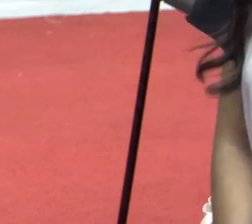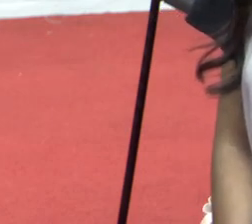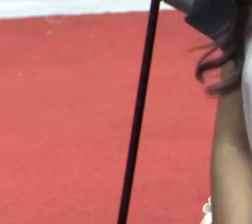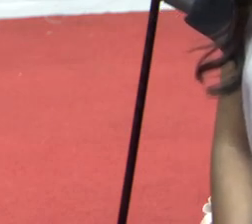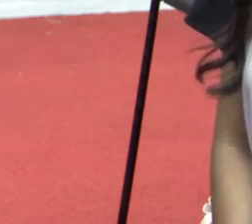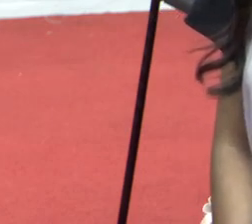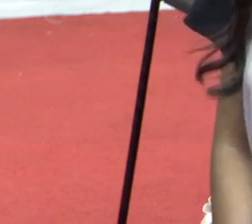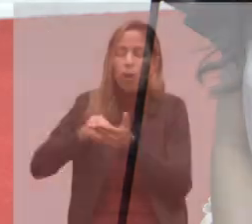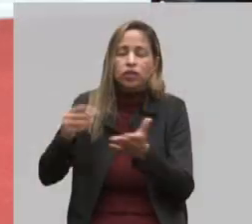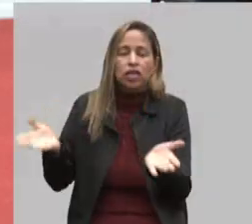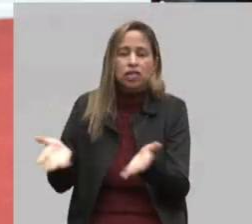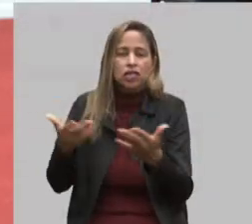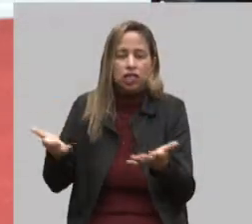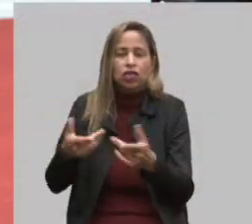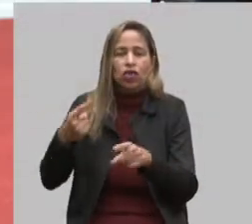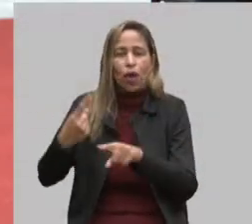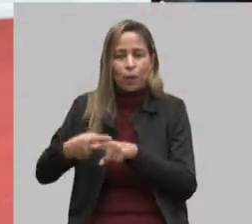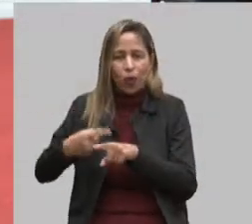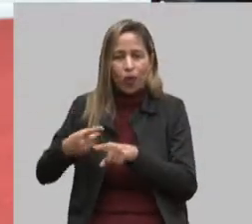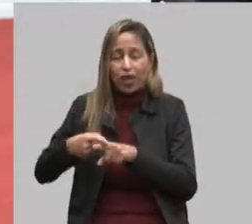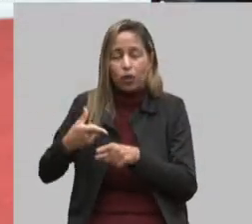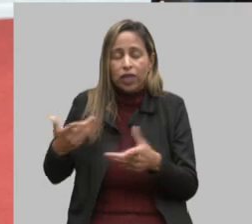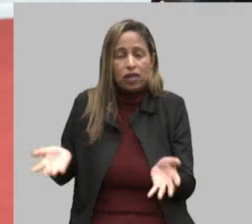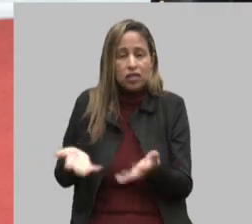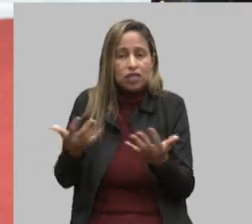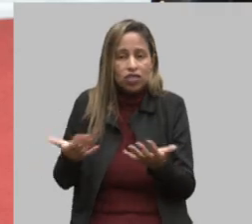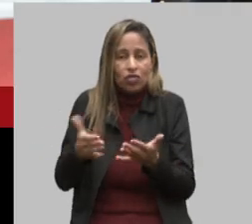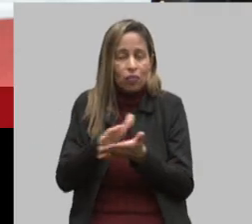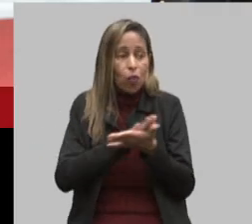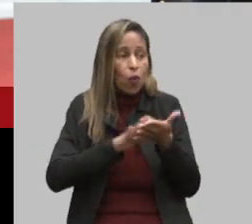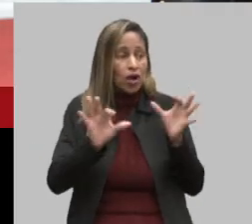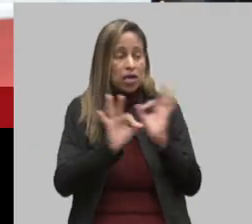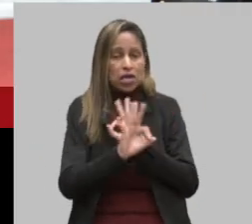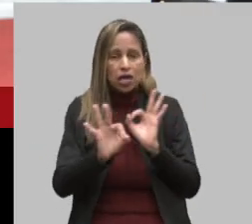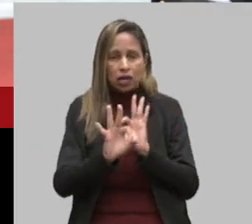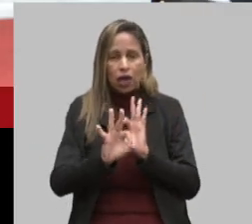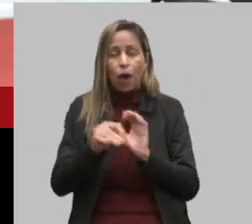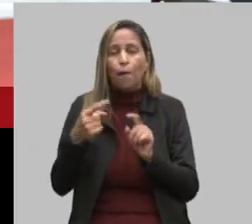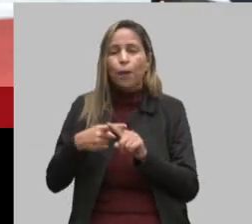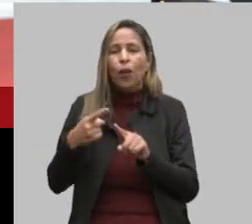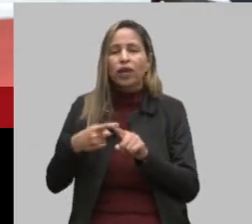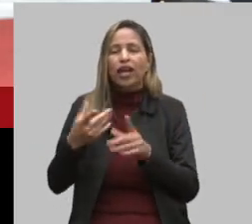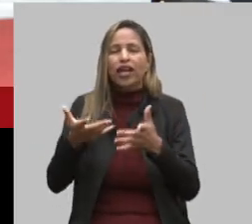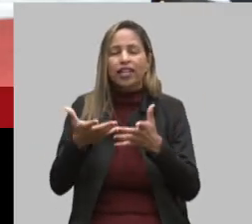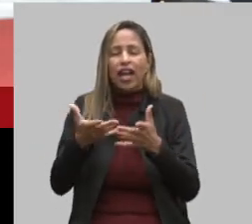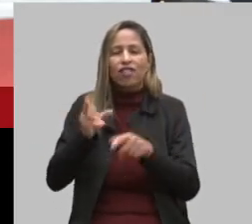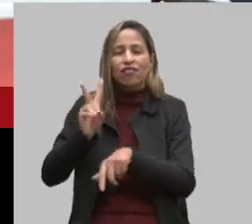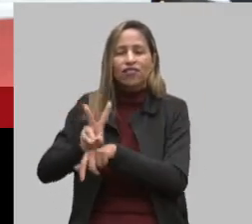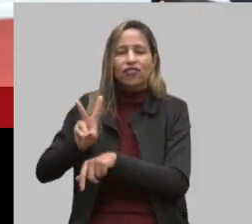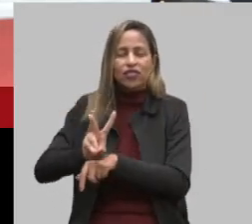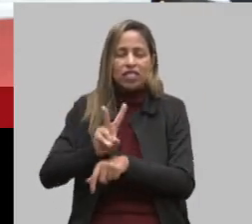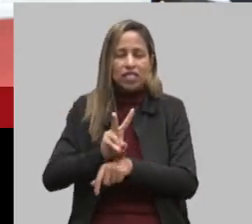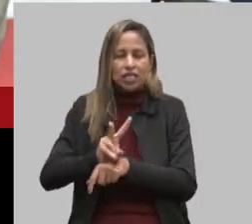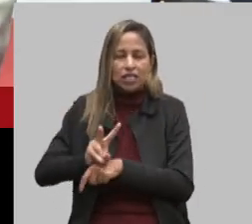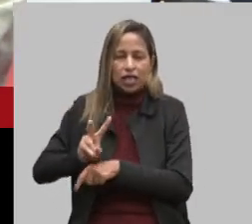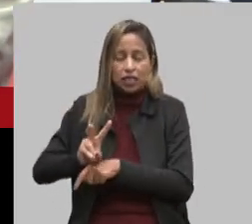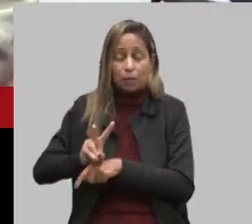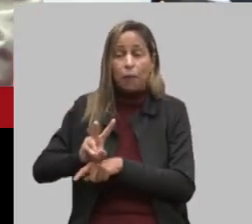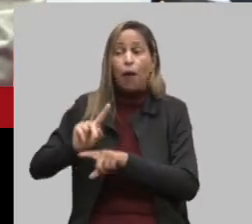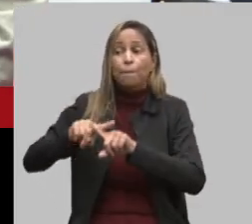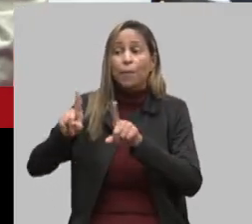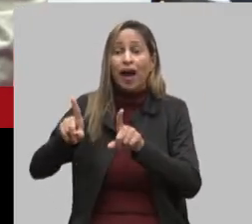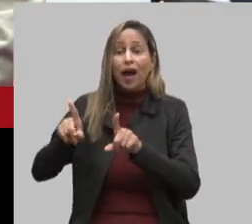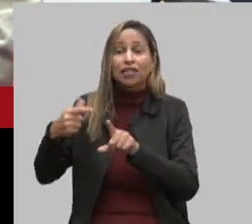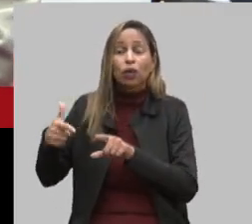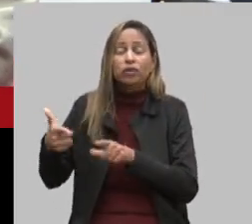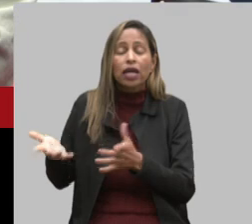incentivo porque eles não se sentem incentivados por ninguém então por que que a gente vai só querer fazer uma fiscalização sendo que eles não estão tendo é o